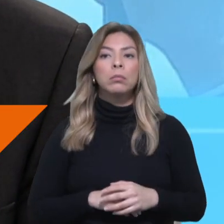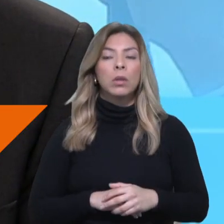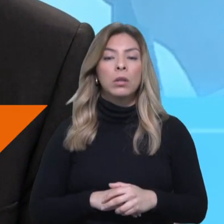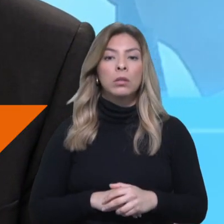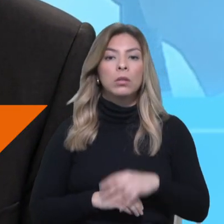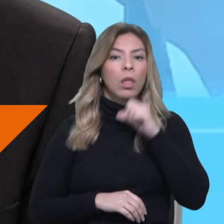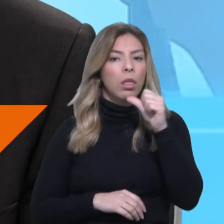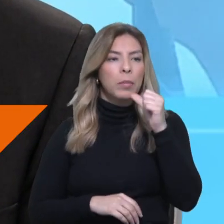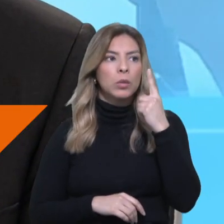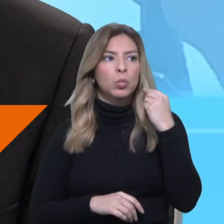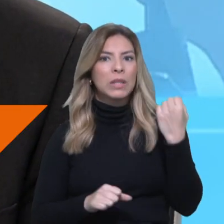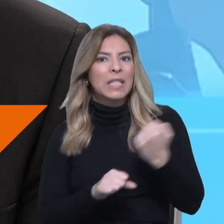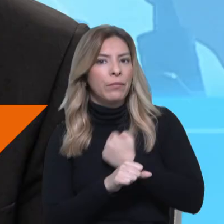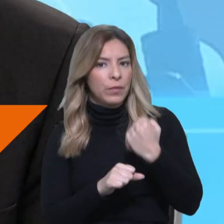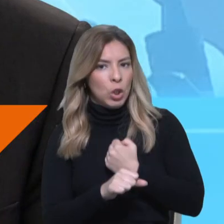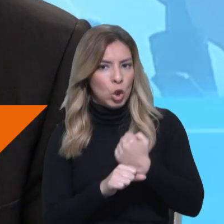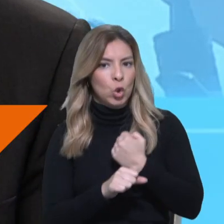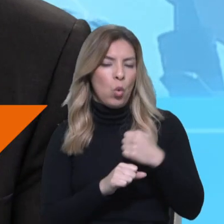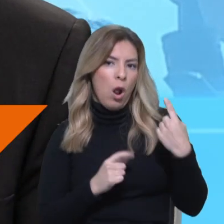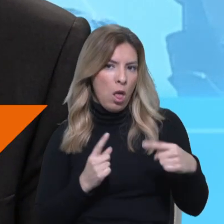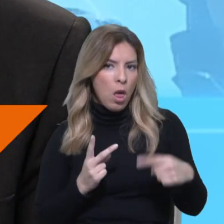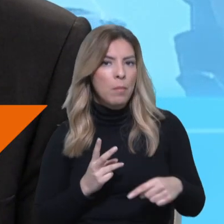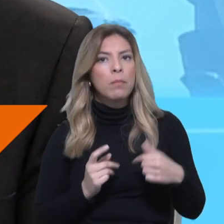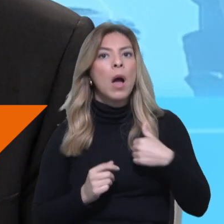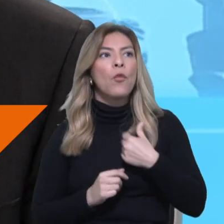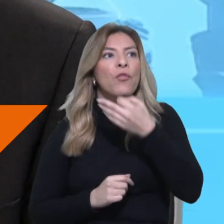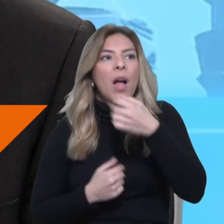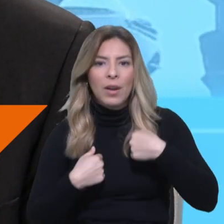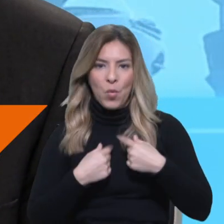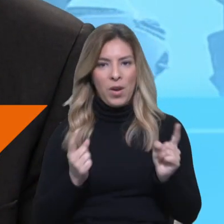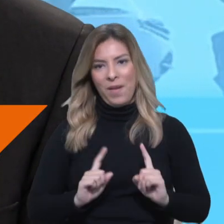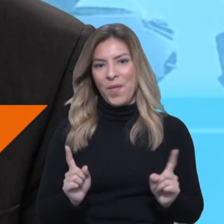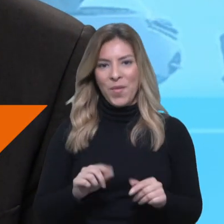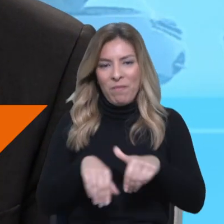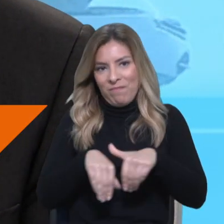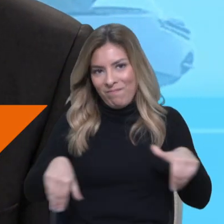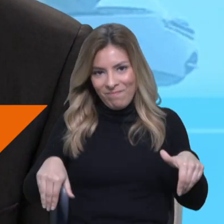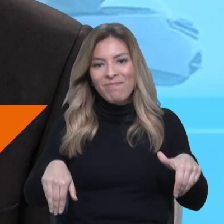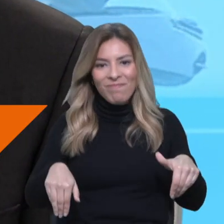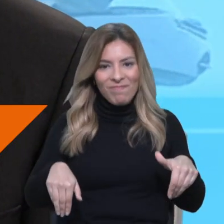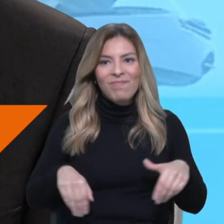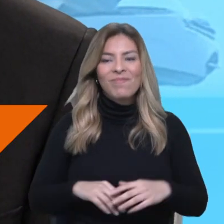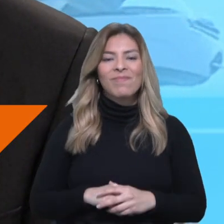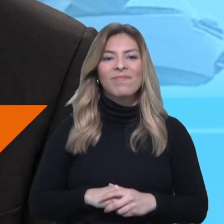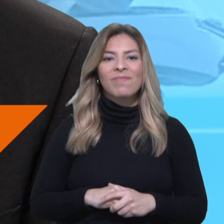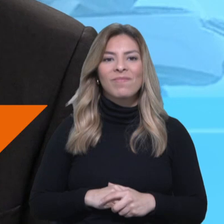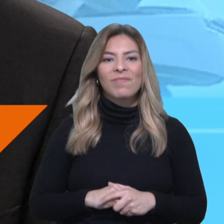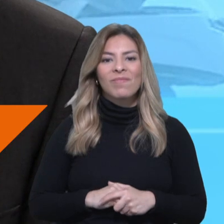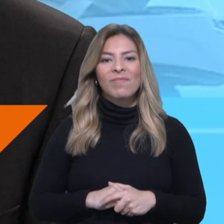muitos serviços à sociedade. Não me fica bem a mim falar nisso porque sou consagrado, mas